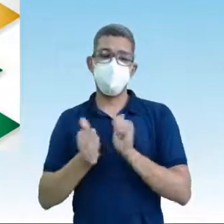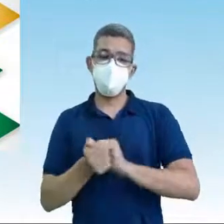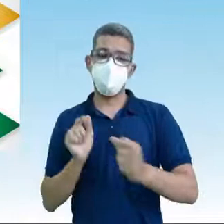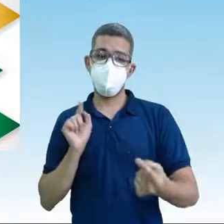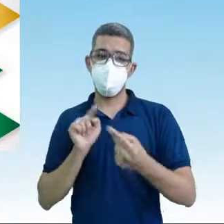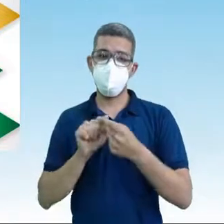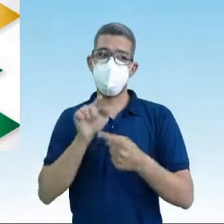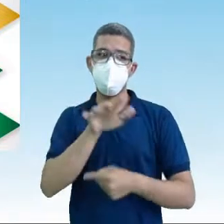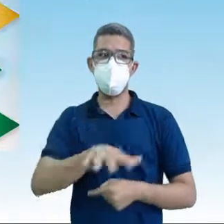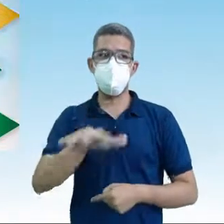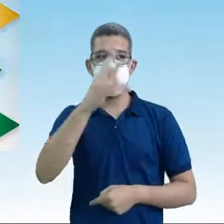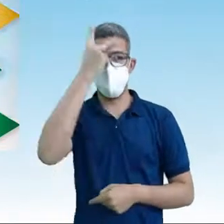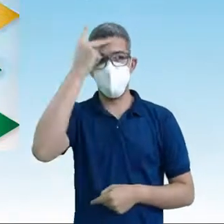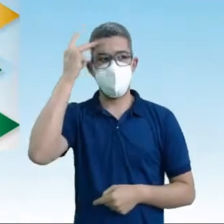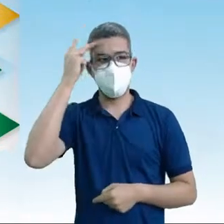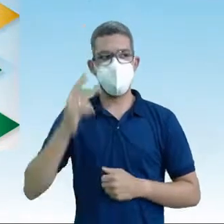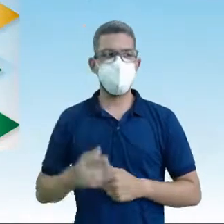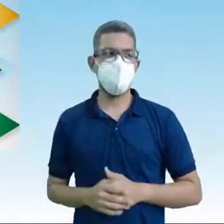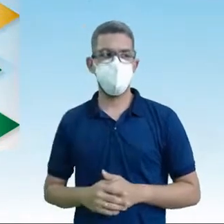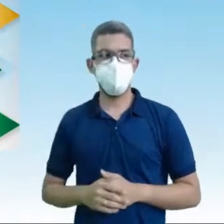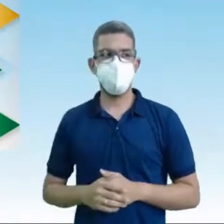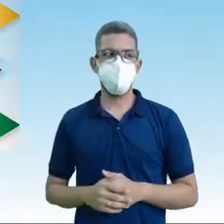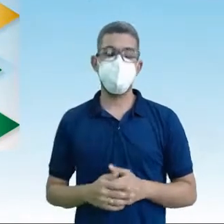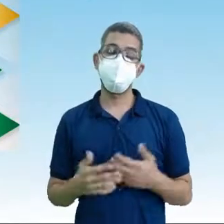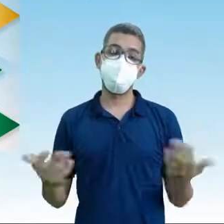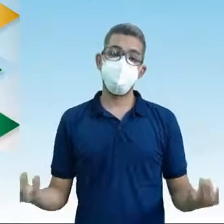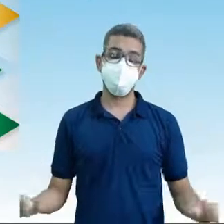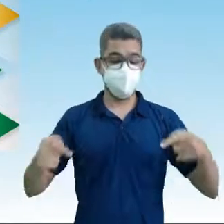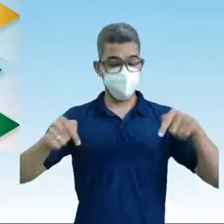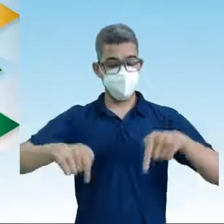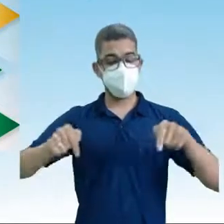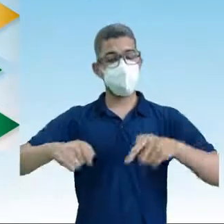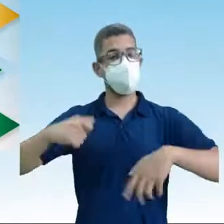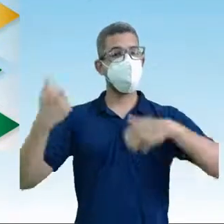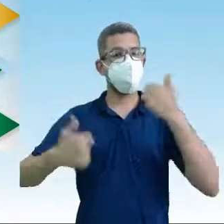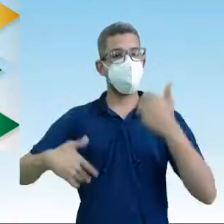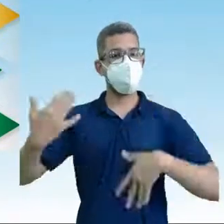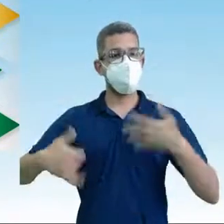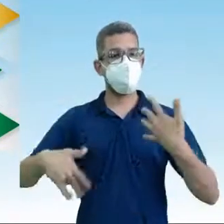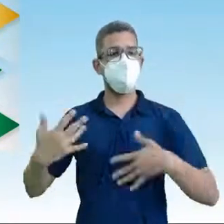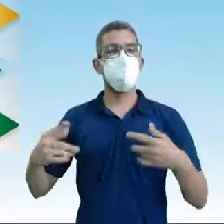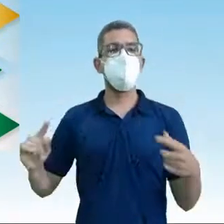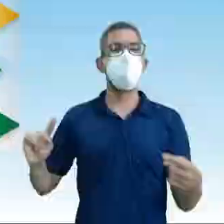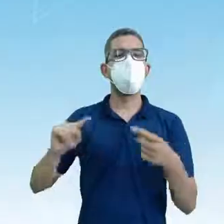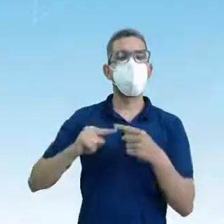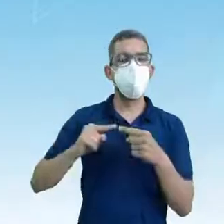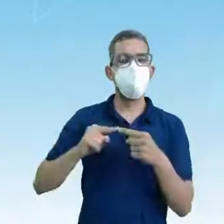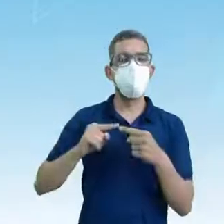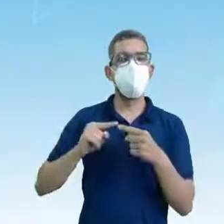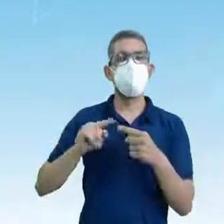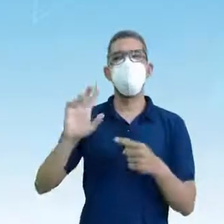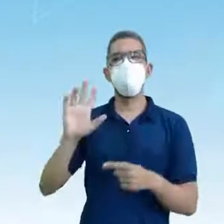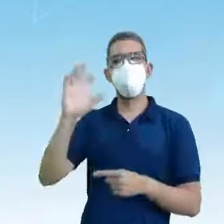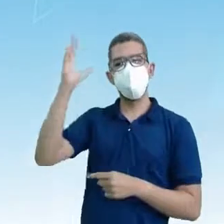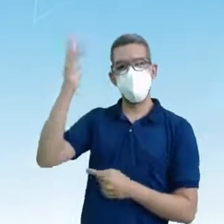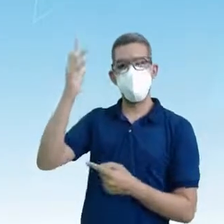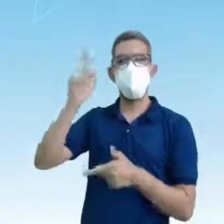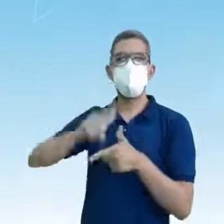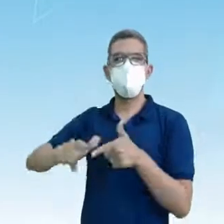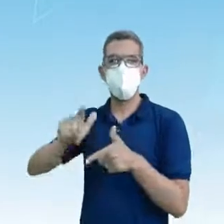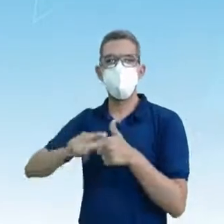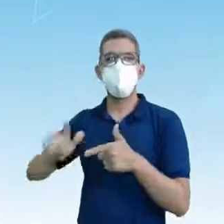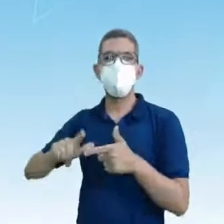essa categoria de pessoas. Bom, hoje eu falei para vocês o que é que a catástrofe